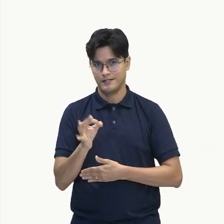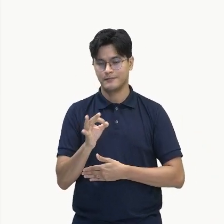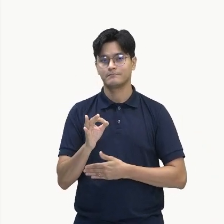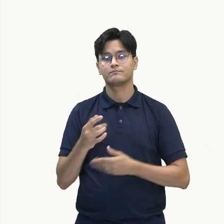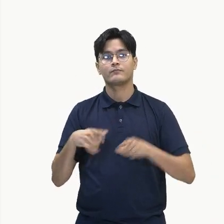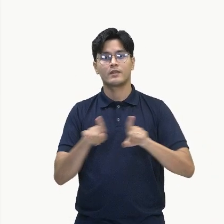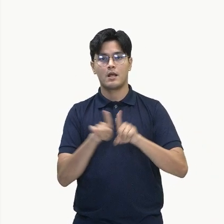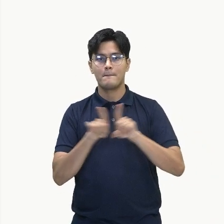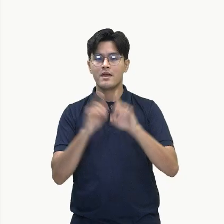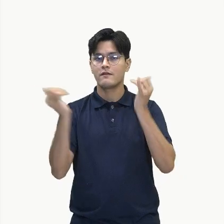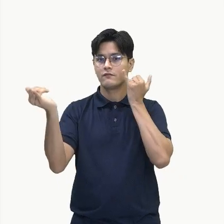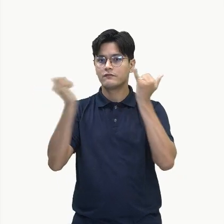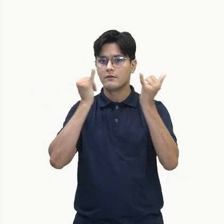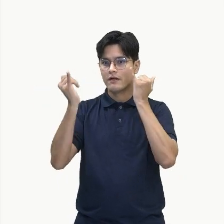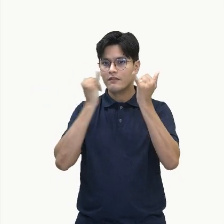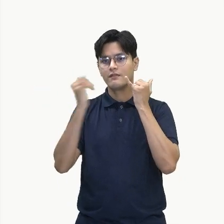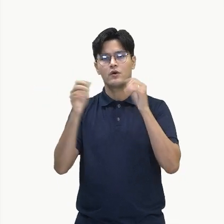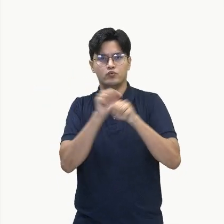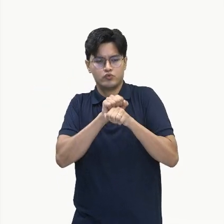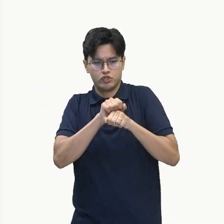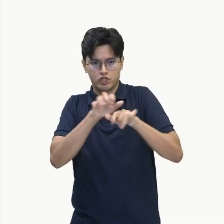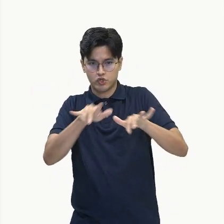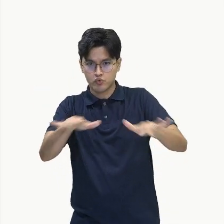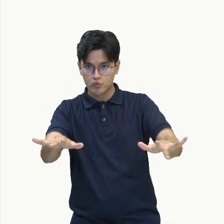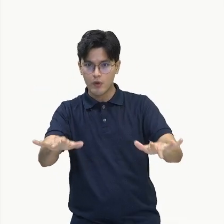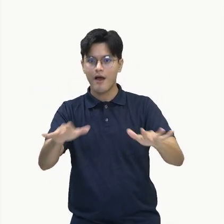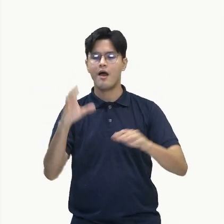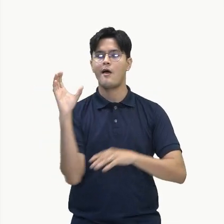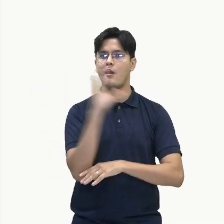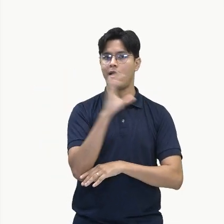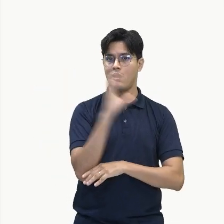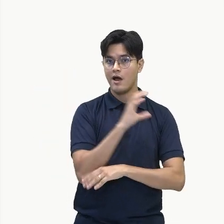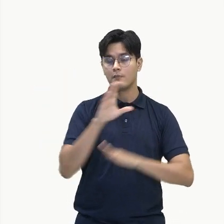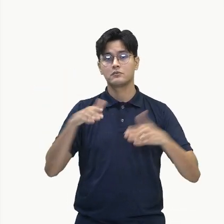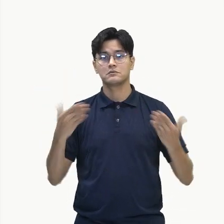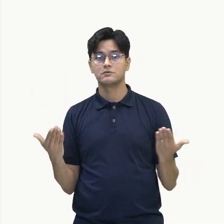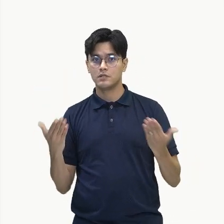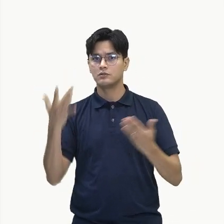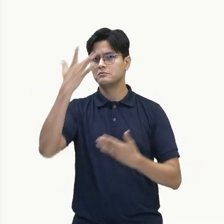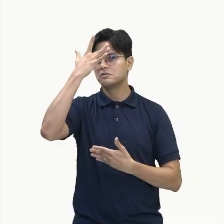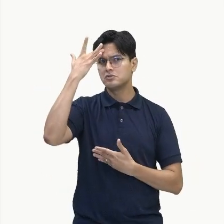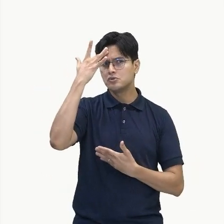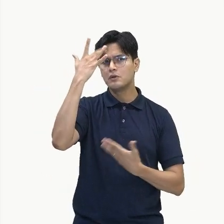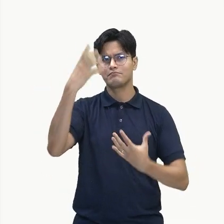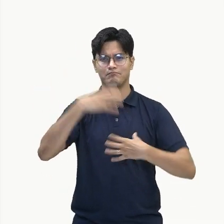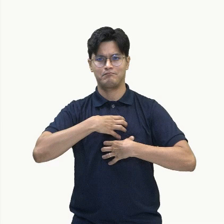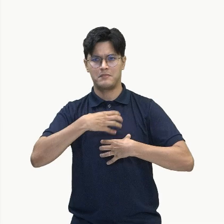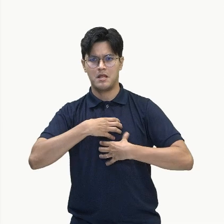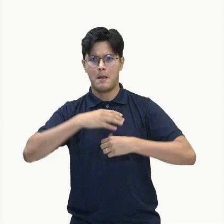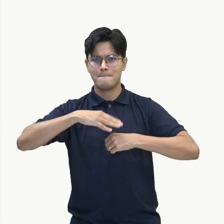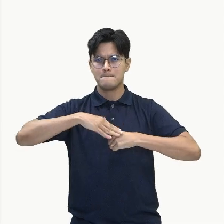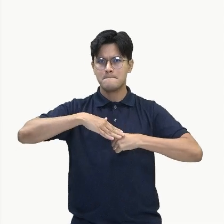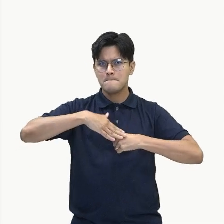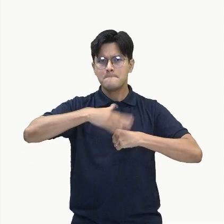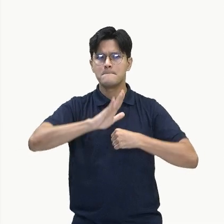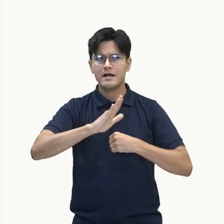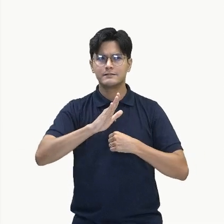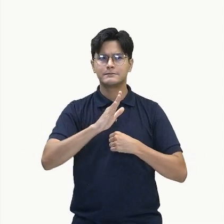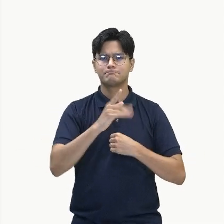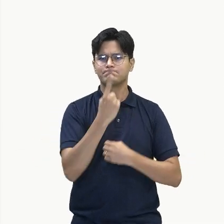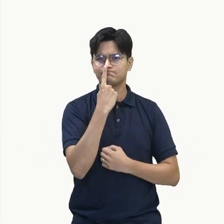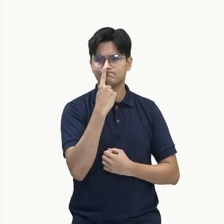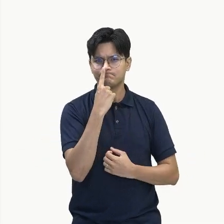também circula em segundos, aproximando ali as pessoas, fazendo com que também a gente tenha ali uma maior